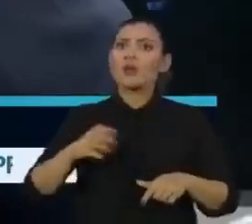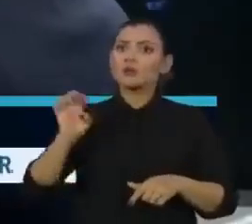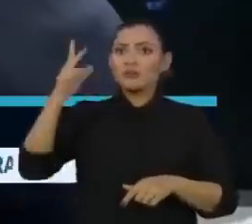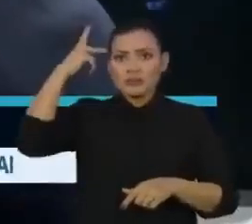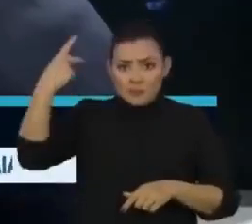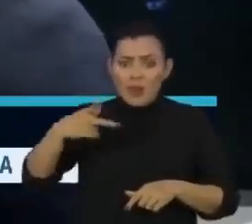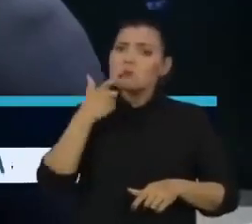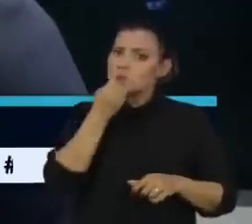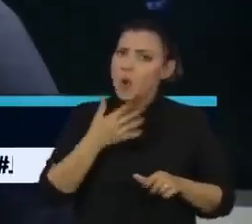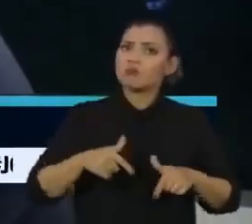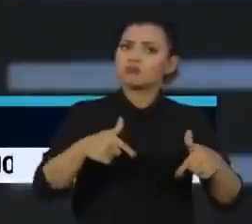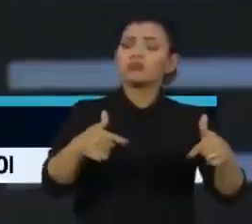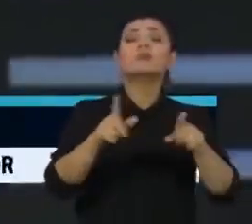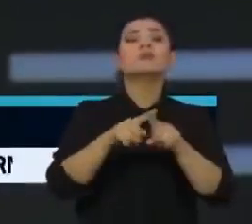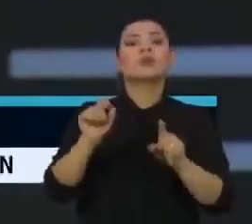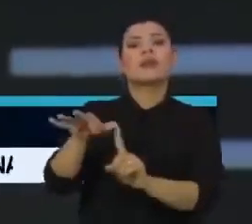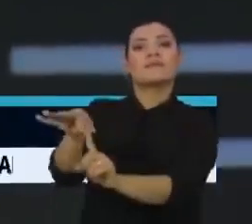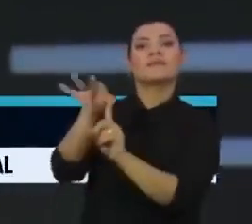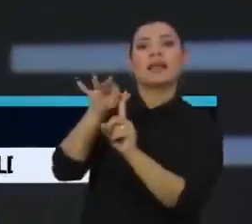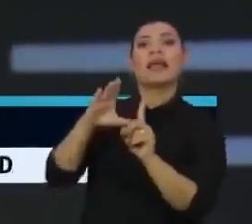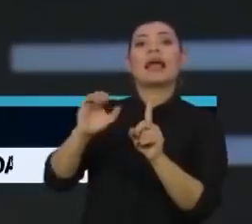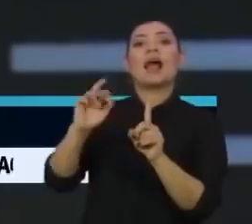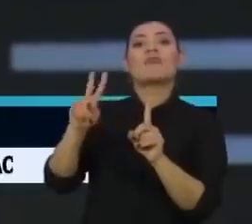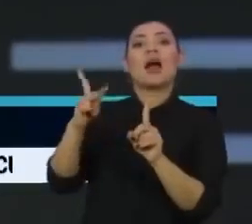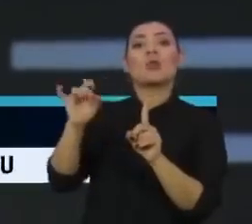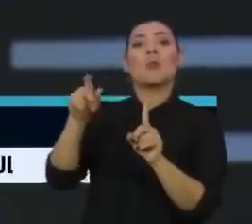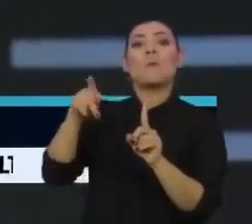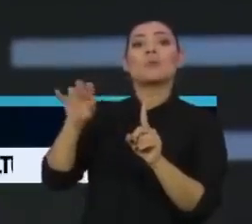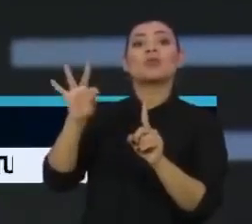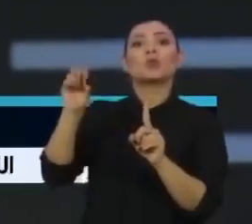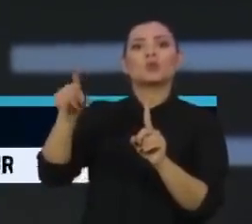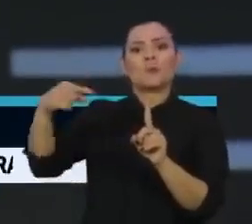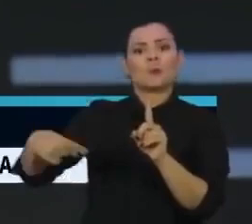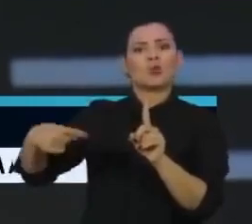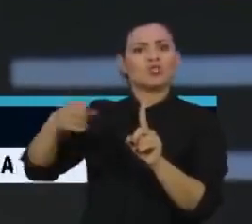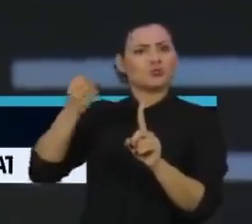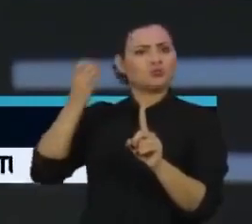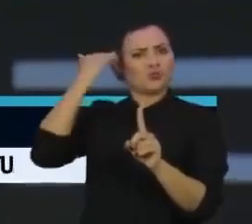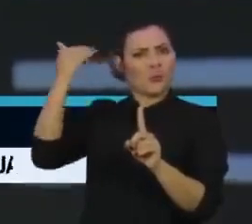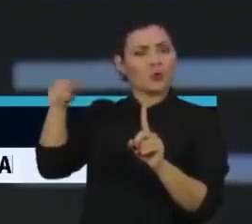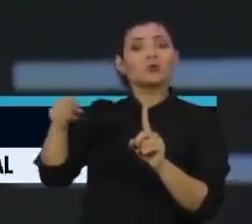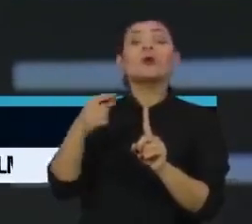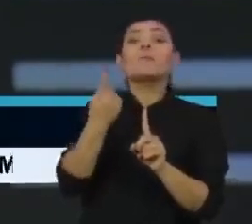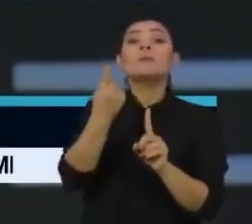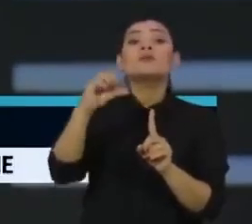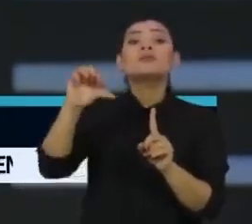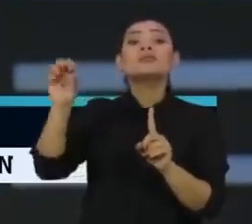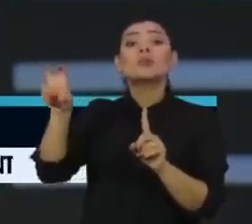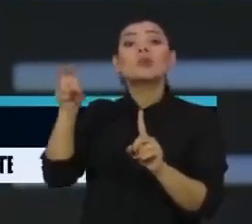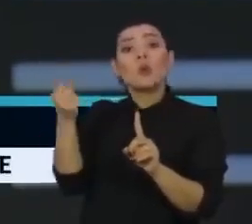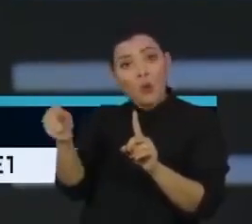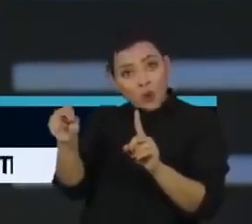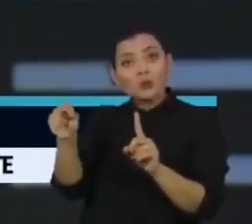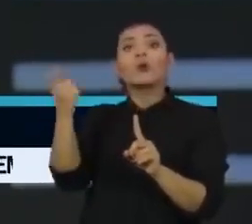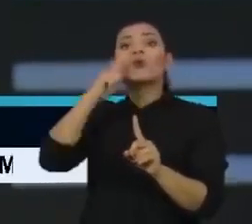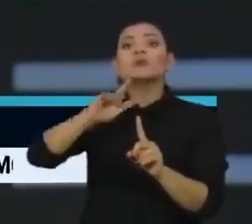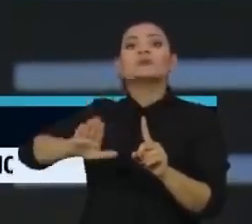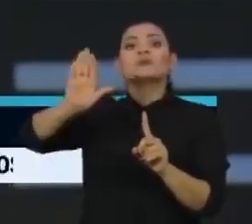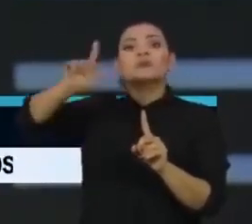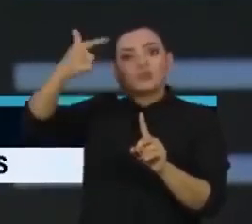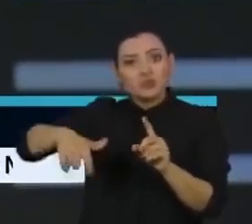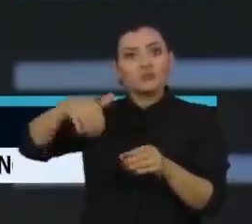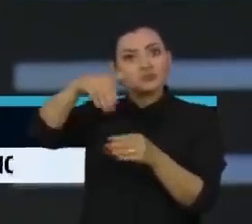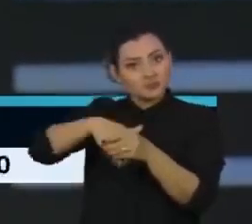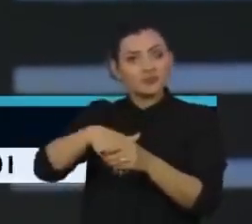elege o seu secretário da Fazenda, o Carvalho Pinto, um brilhante político, governador em 1958, porque não era proibida a reeleição pela Constituição